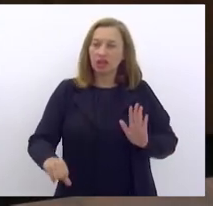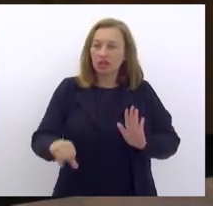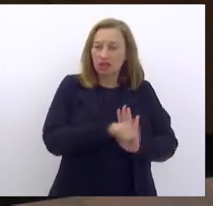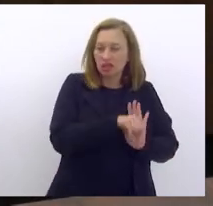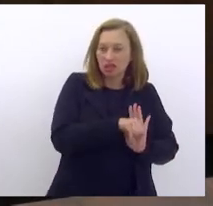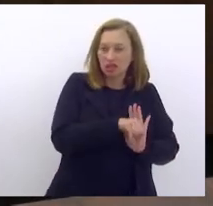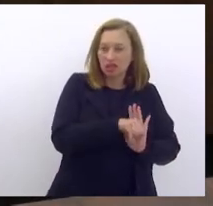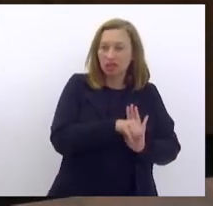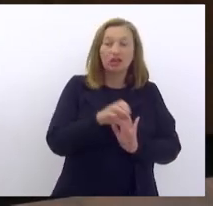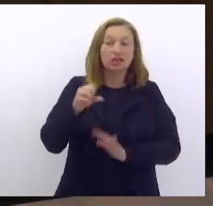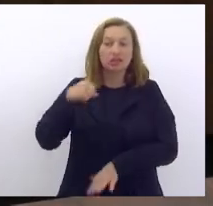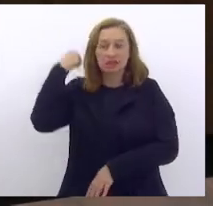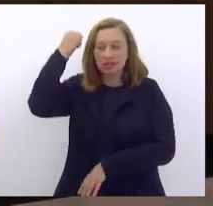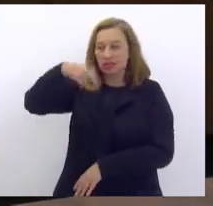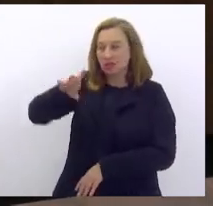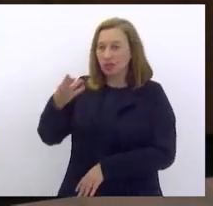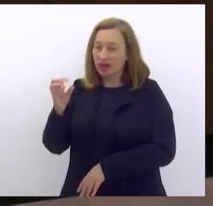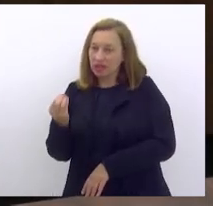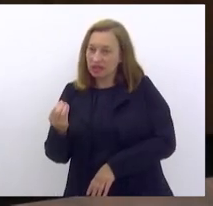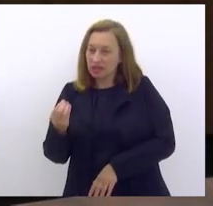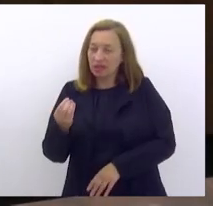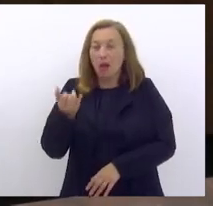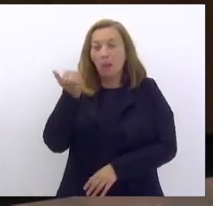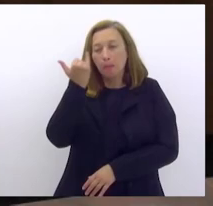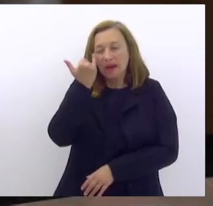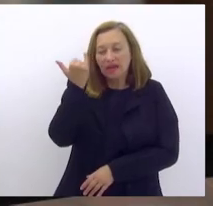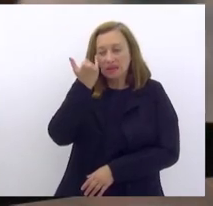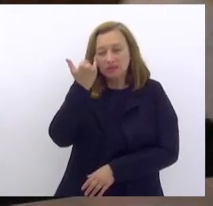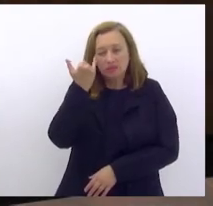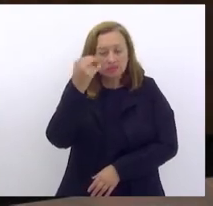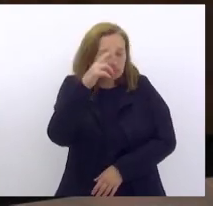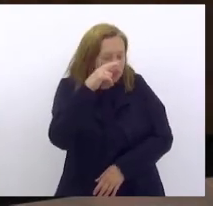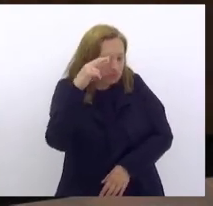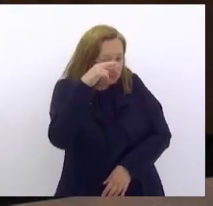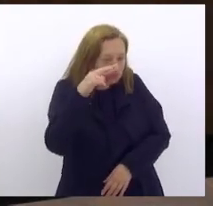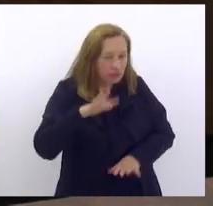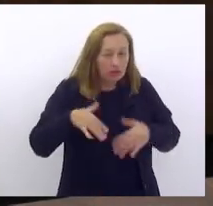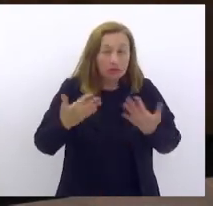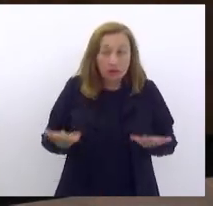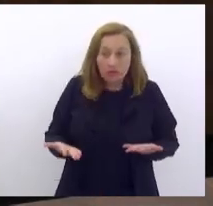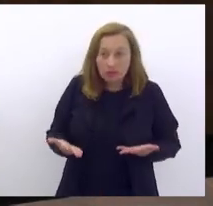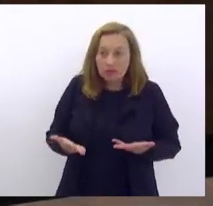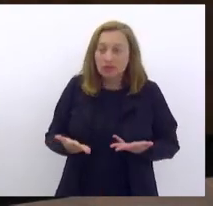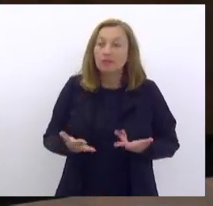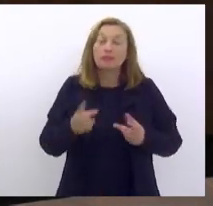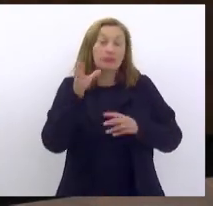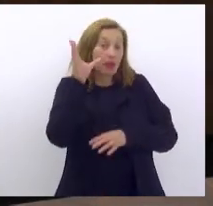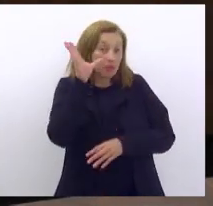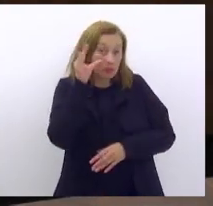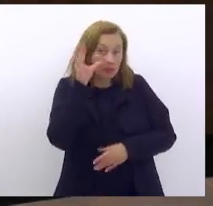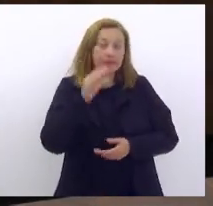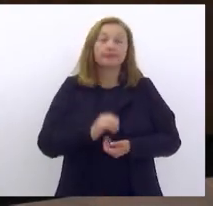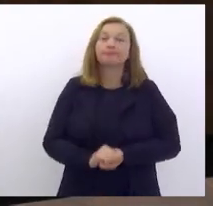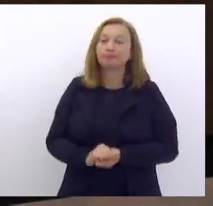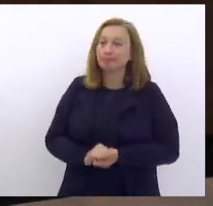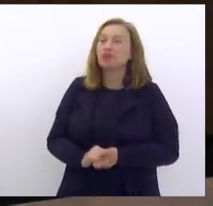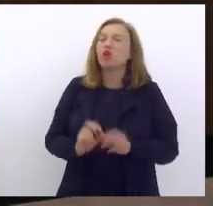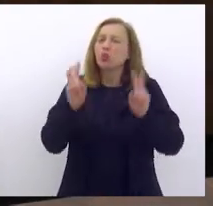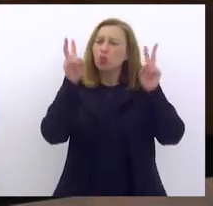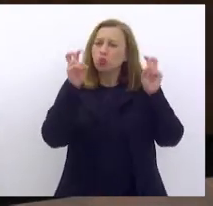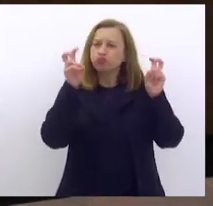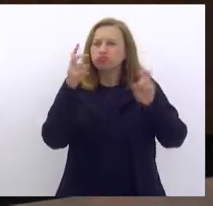senador Marquinho, por preguiça investigativa. Então, isso foi interessante, que um tema